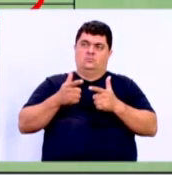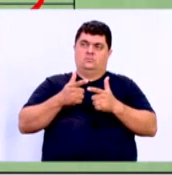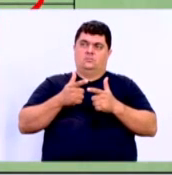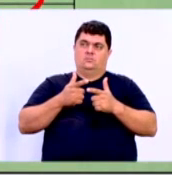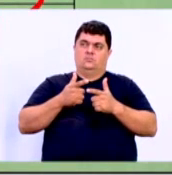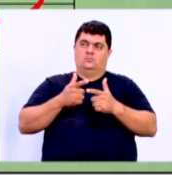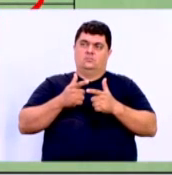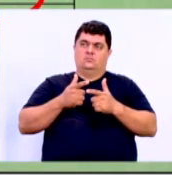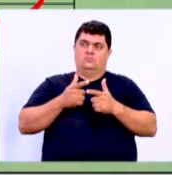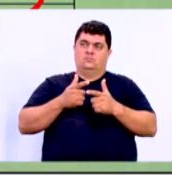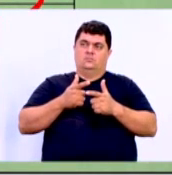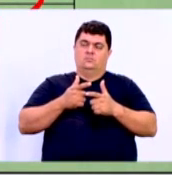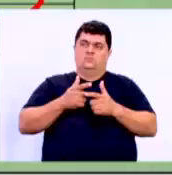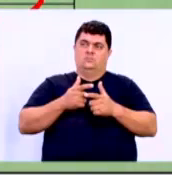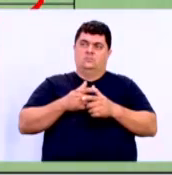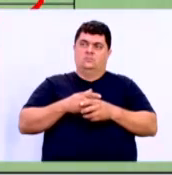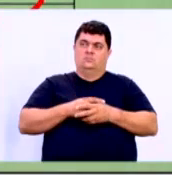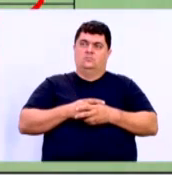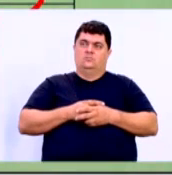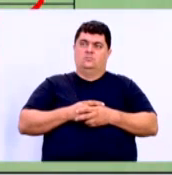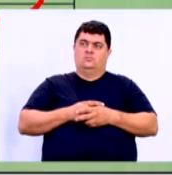aqui deu 4.000